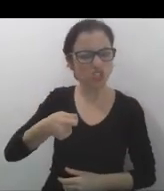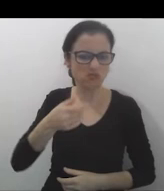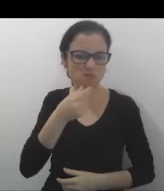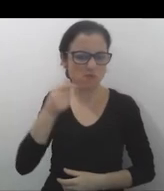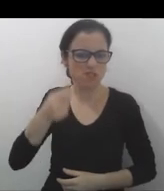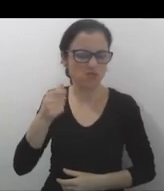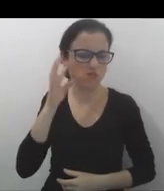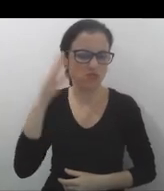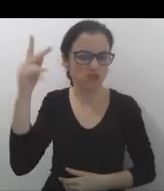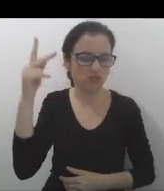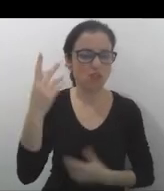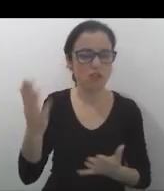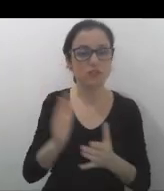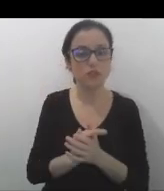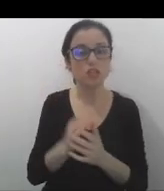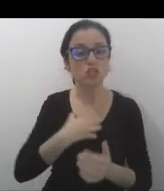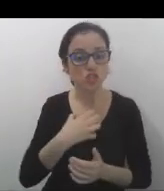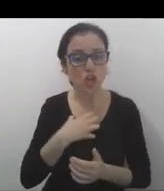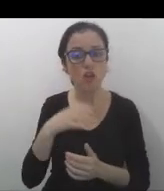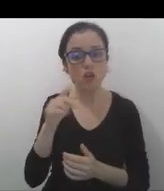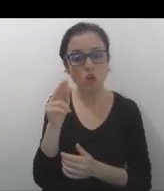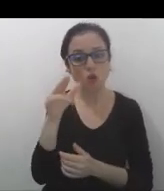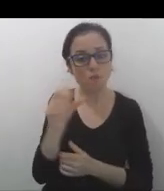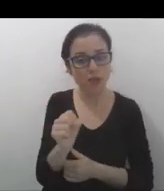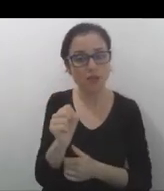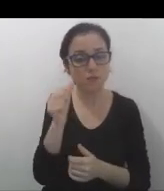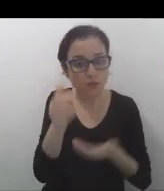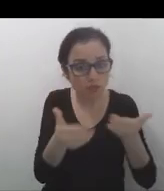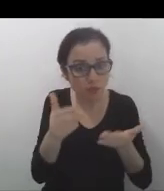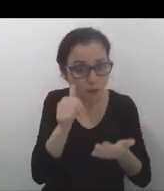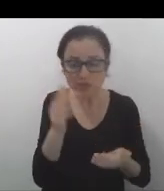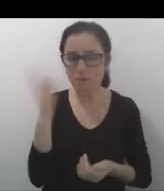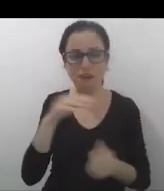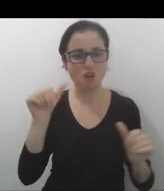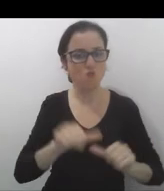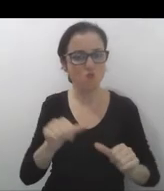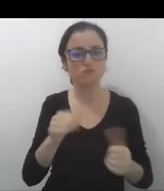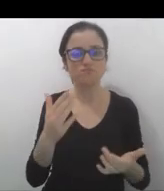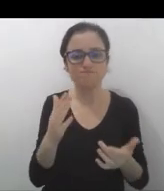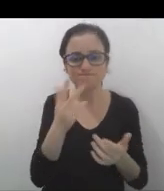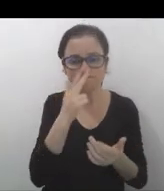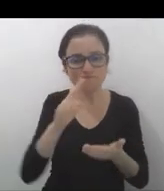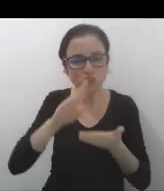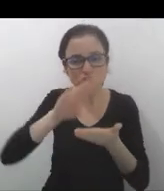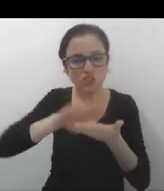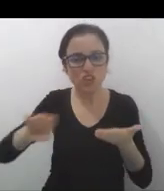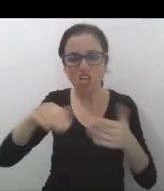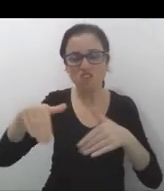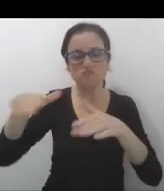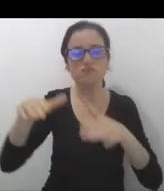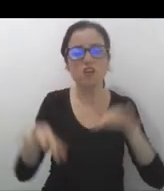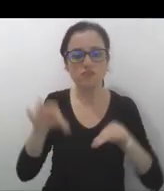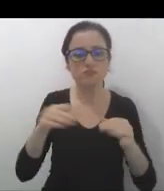a sua feminofobia, né? A maneira que o Gropius tratava as mulheres, relegando-as lá para o